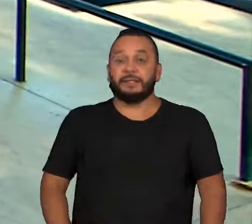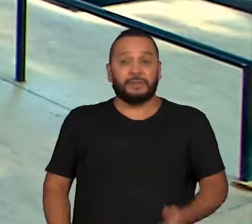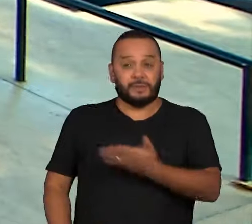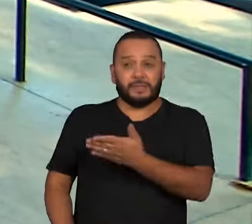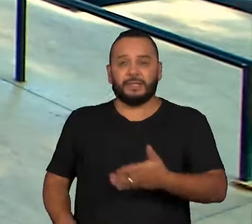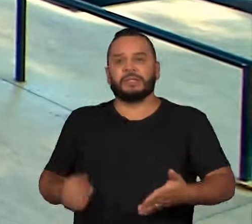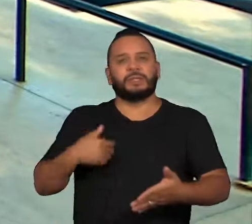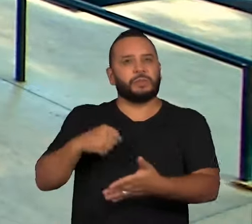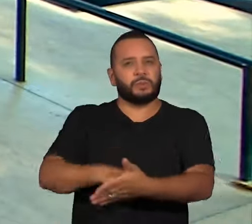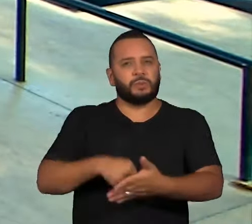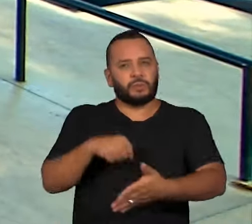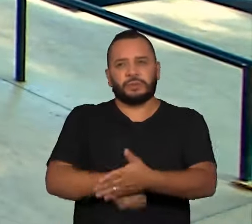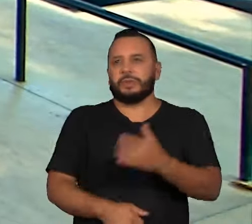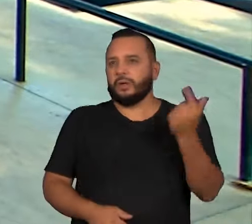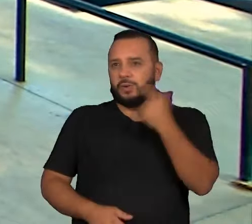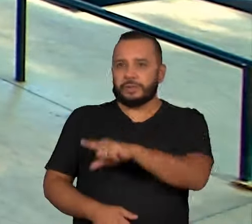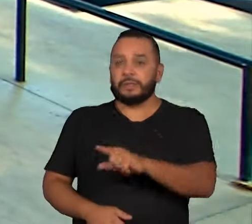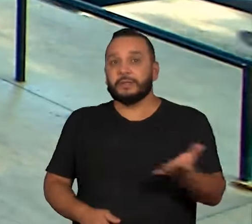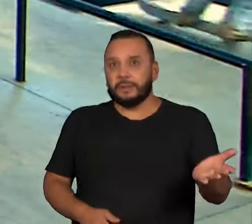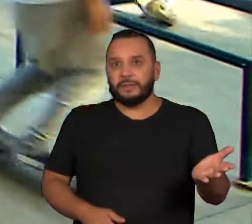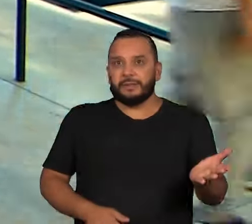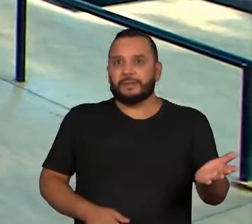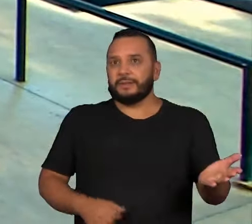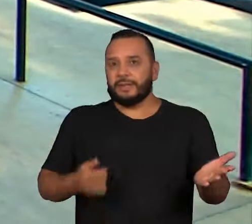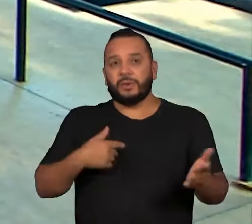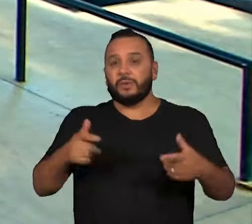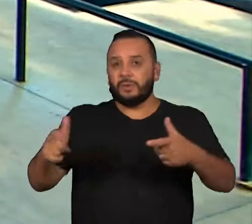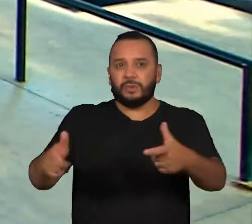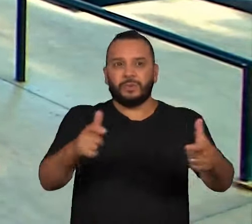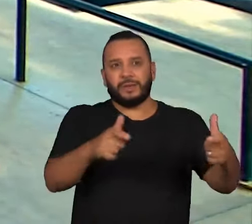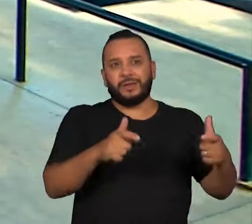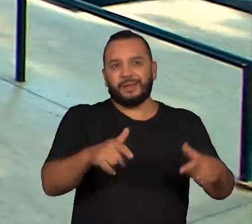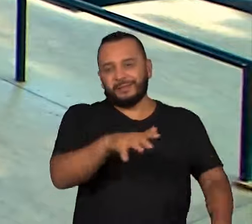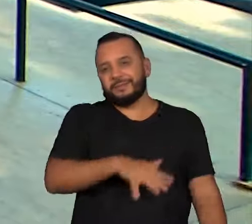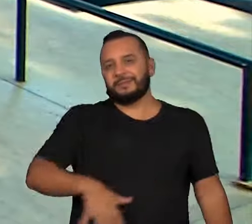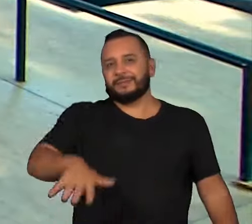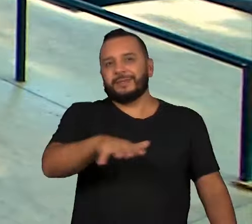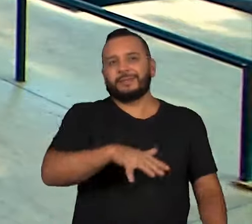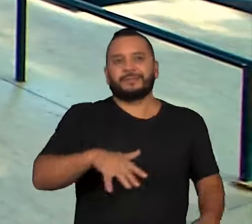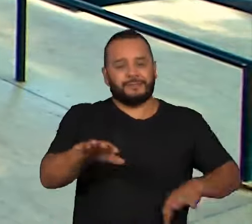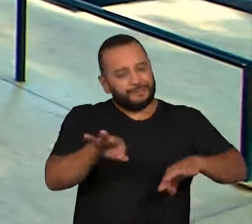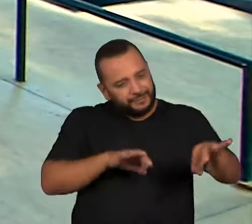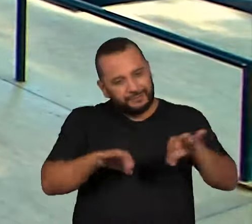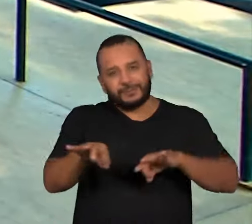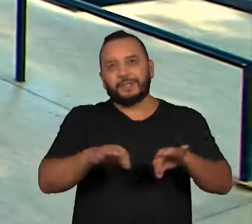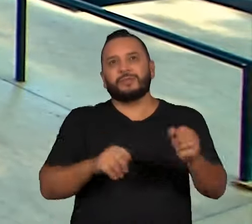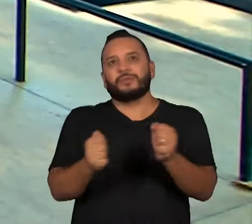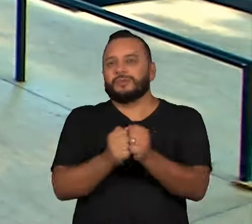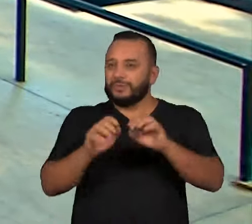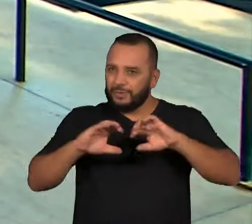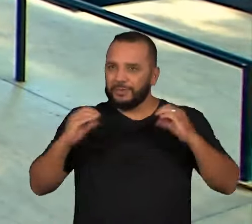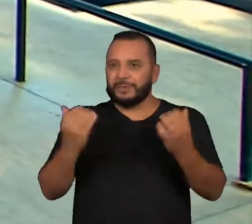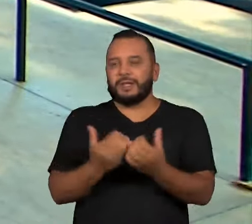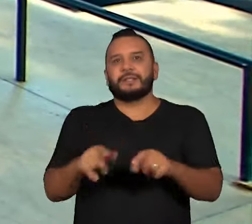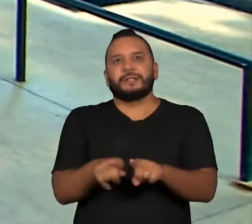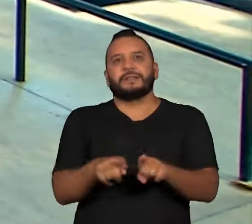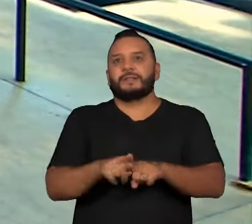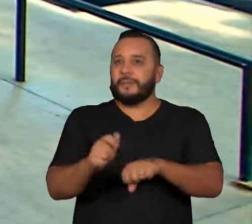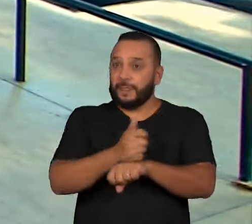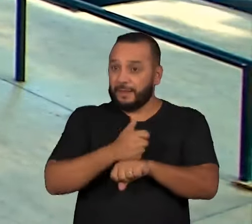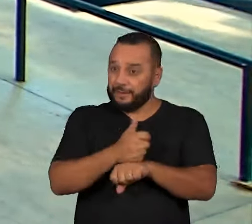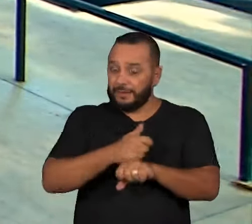para a comunidade, né? Então, cada centímetro desse espaço foi projetado com a comunidade, com os skatistas